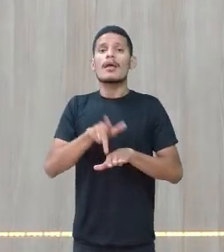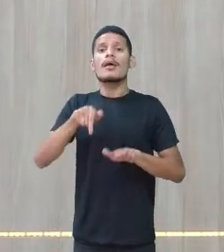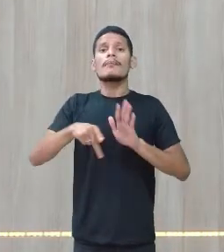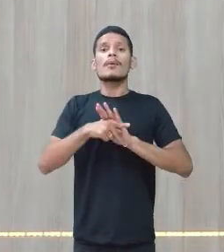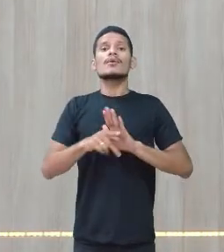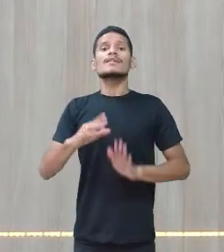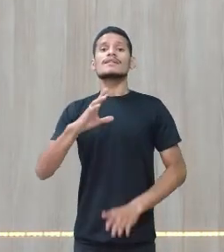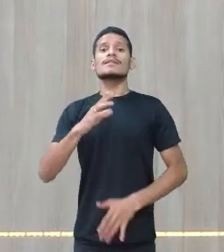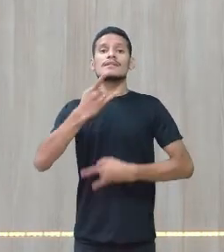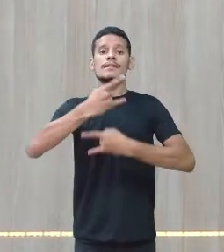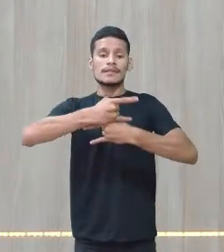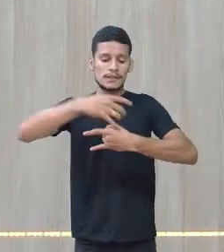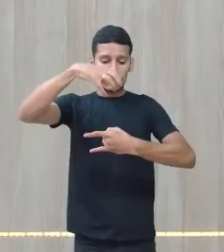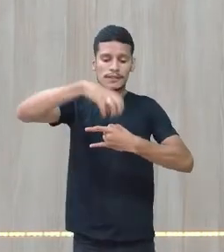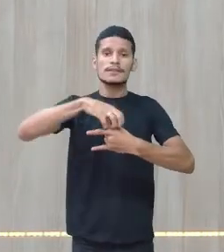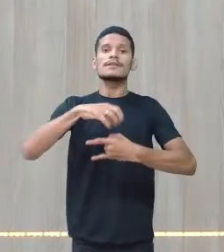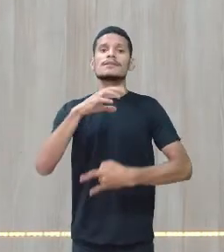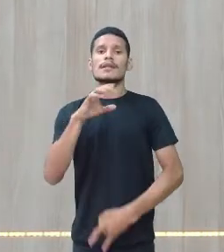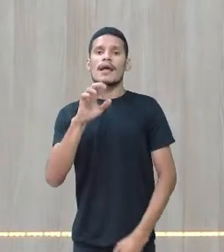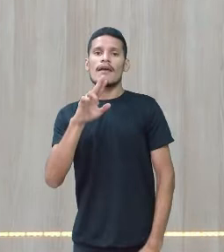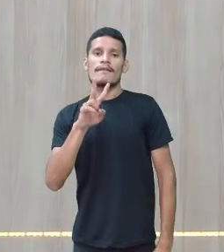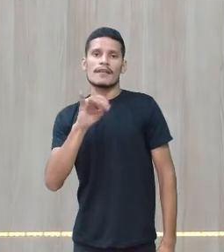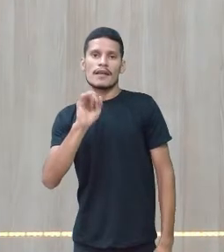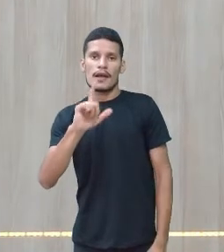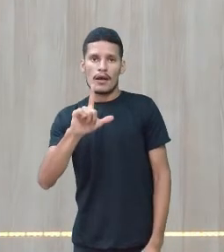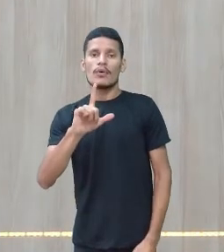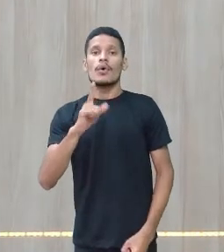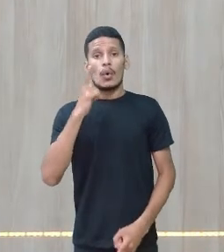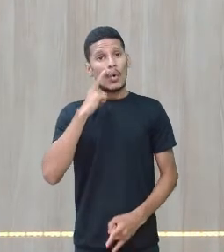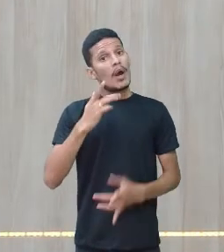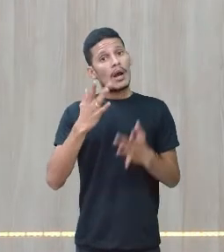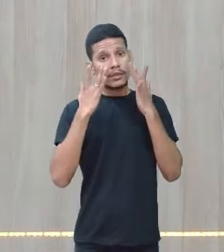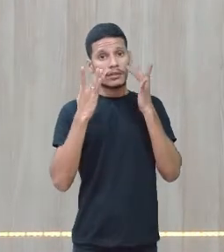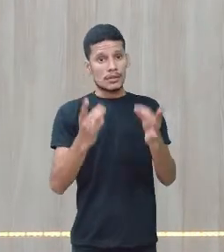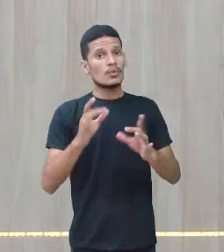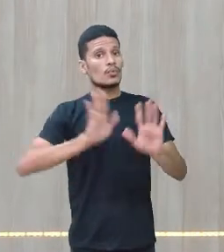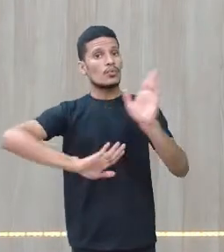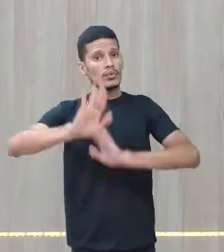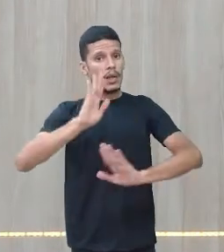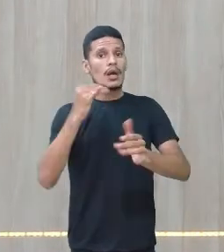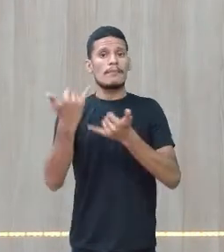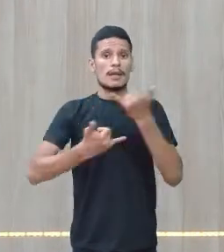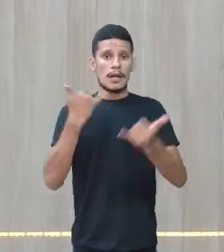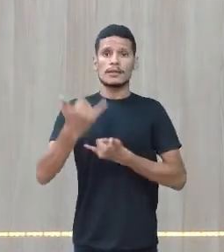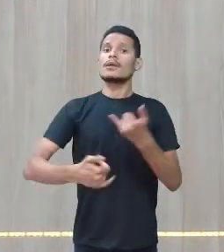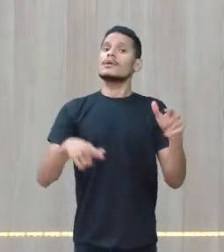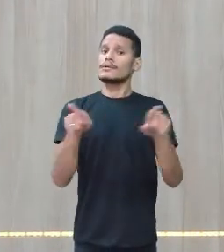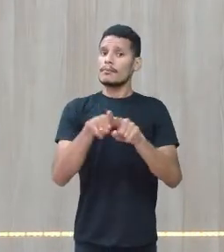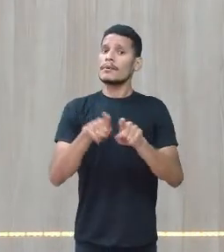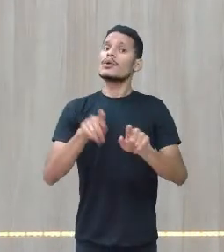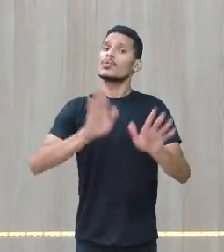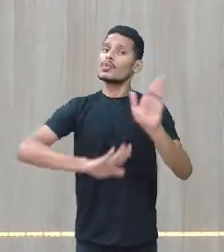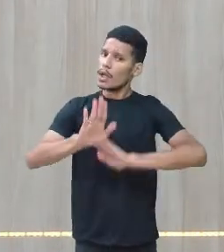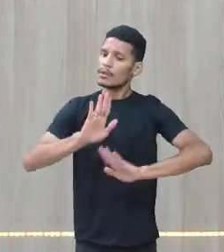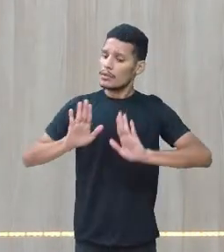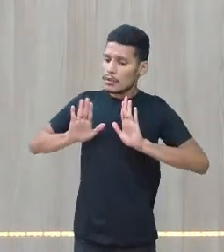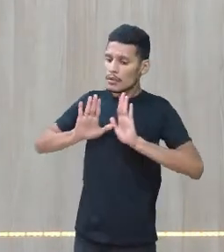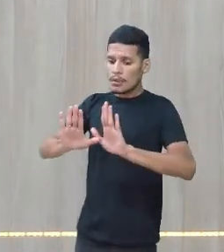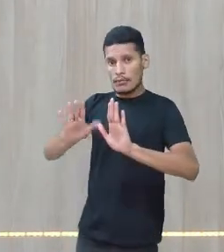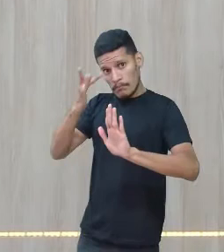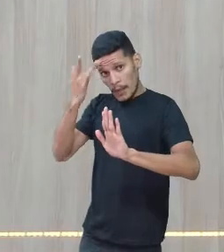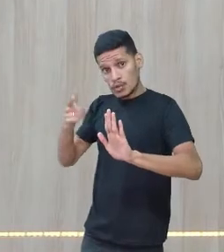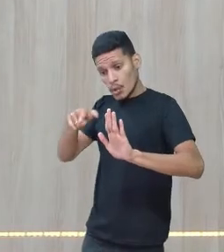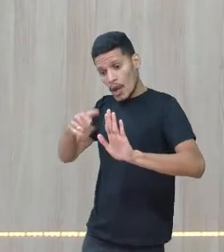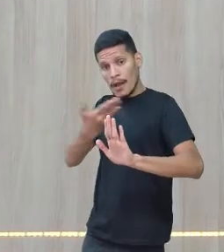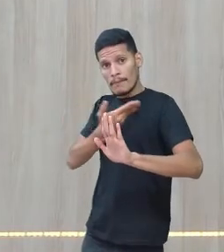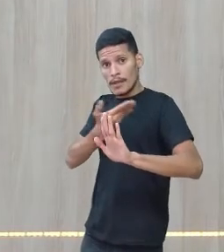foi na cervical. Por isso, pessoal, muita atenção, cuidado com as brincadeiras, cuidado aí que empurrar um amigo na escada,